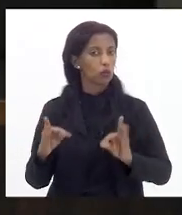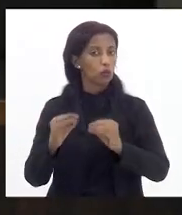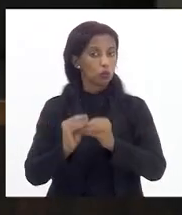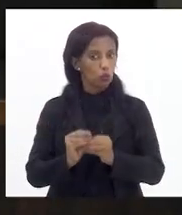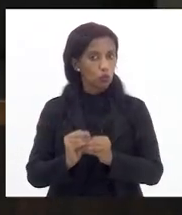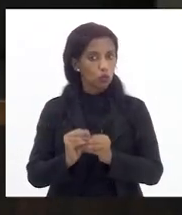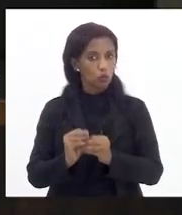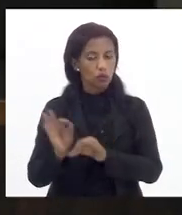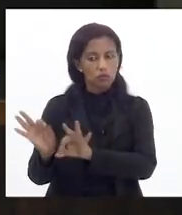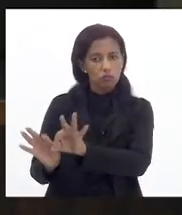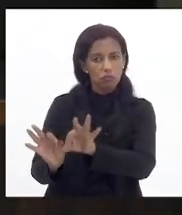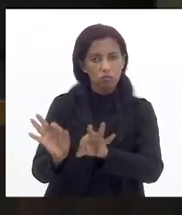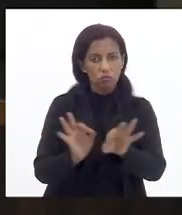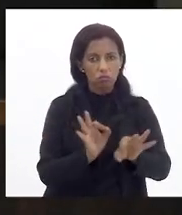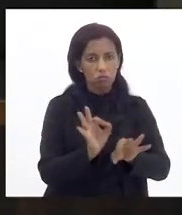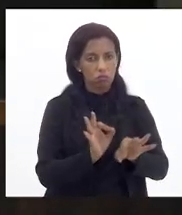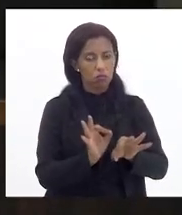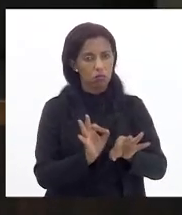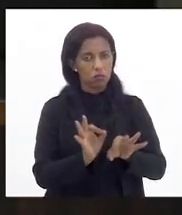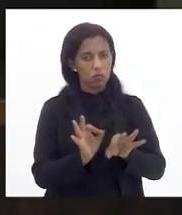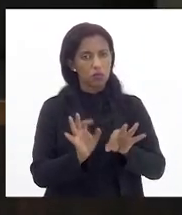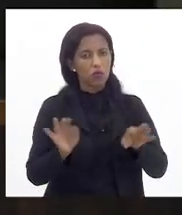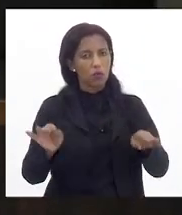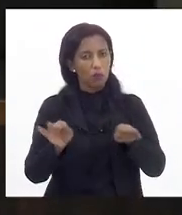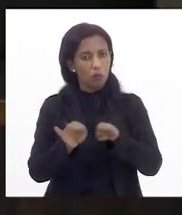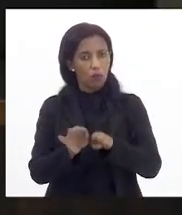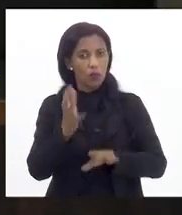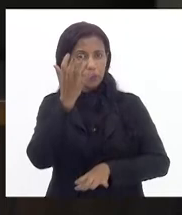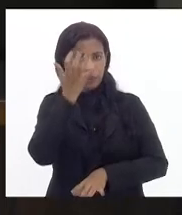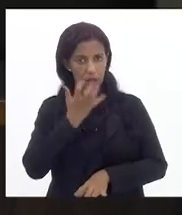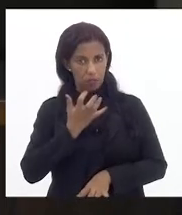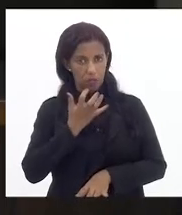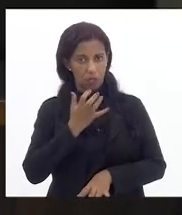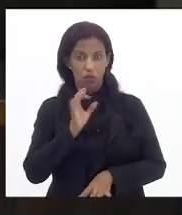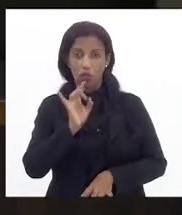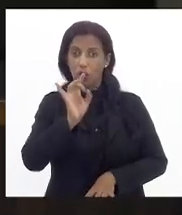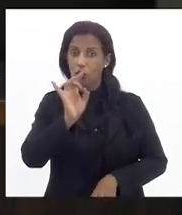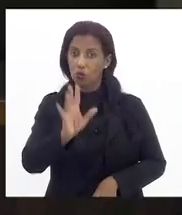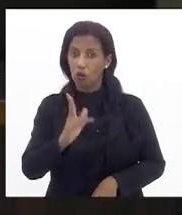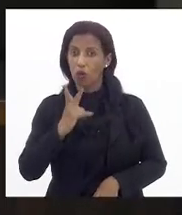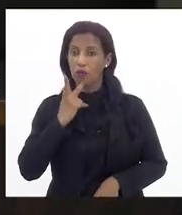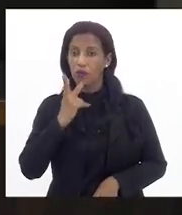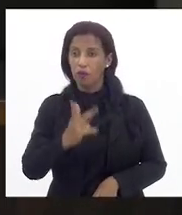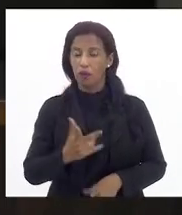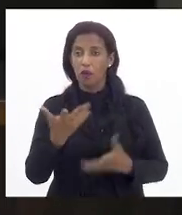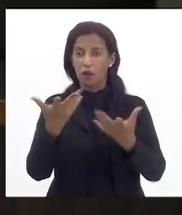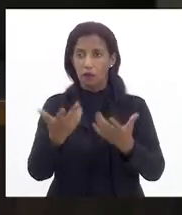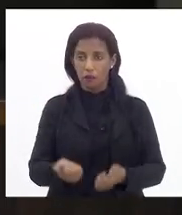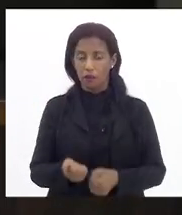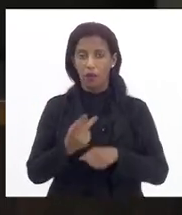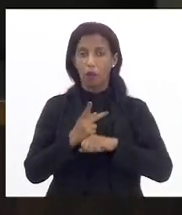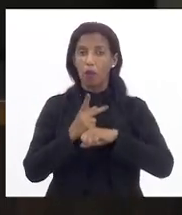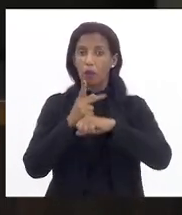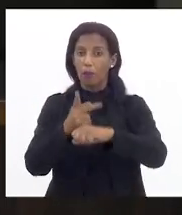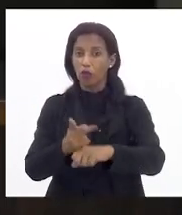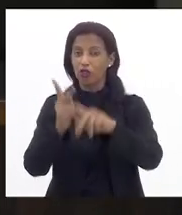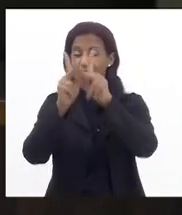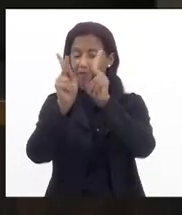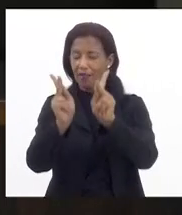para que tudo seja feito com Harmonia então eu quero só dizer que vamos em busca da